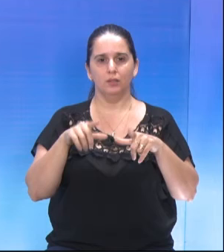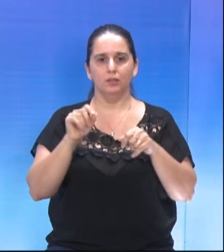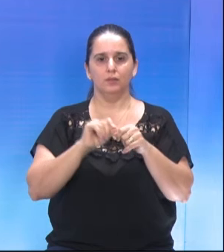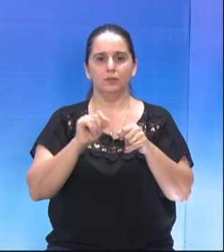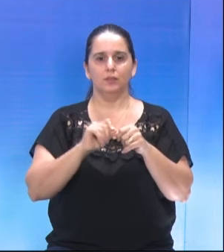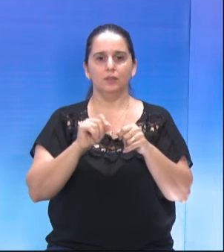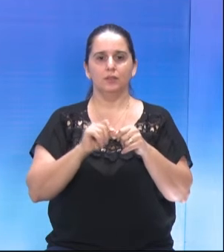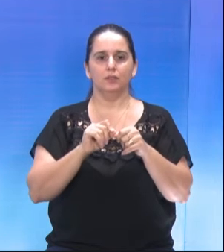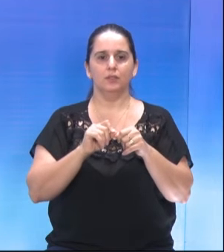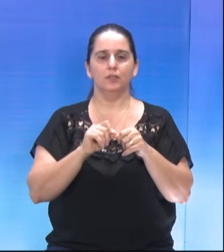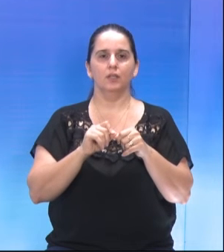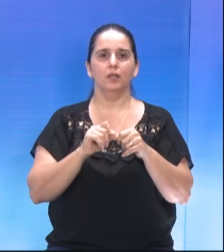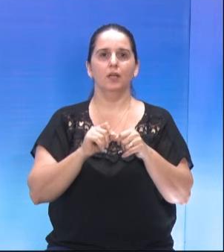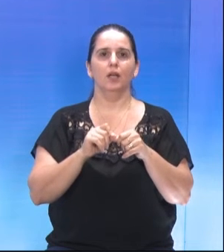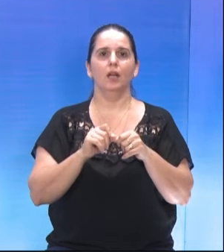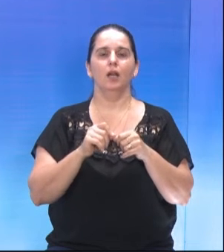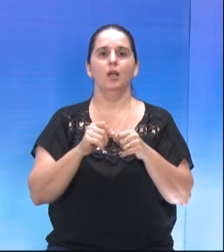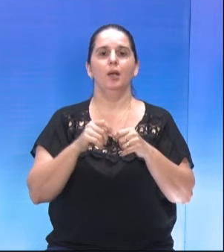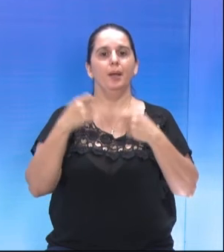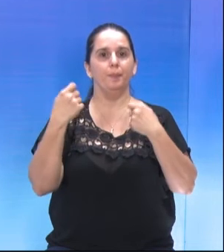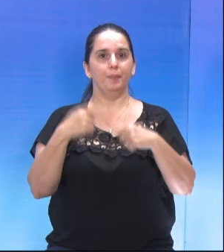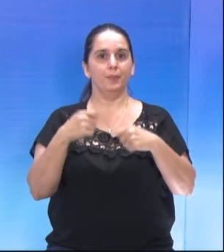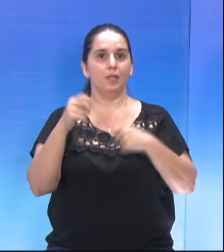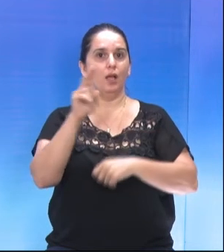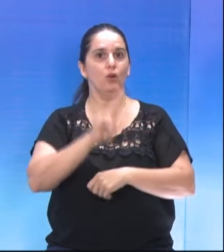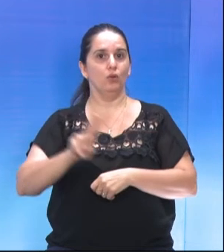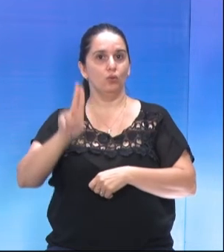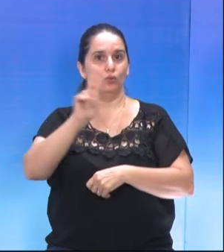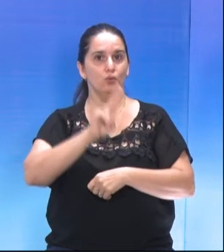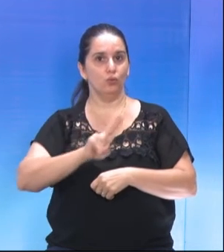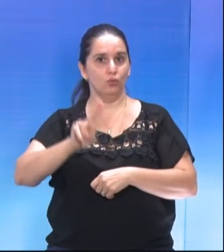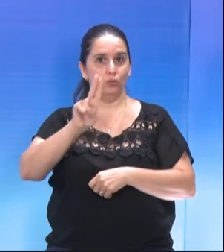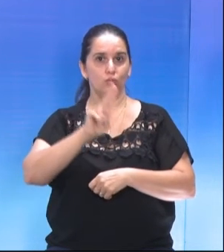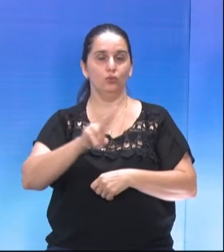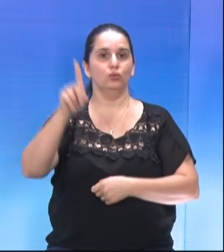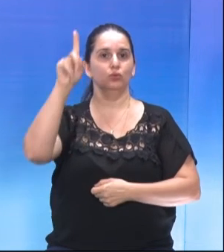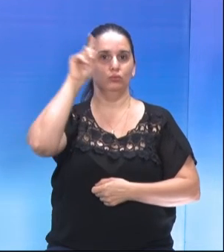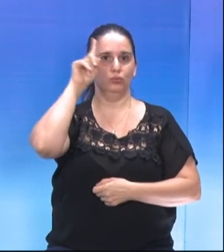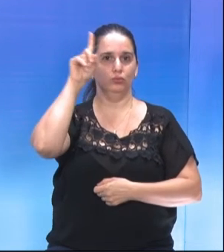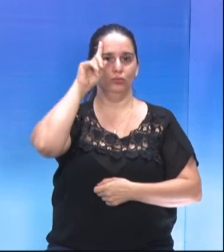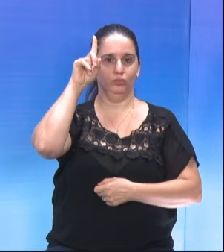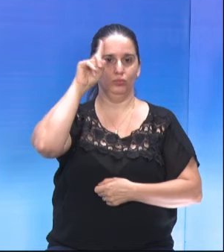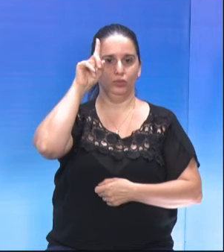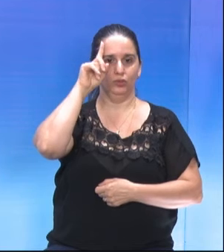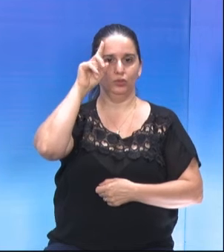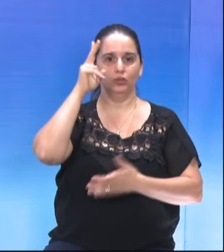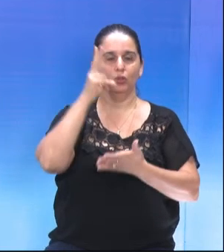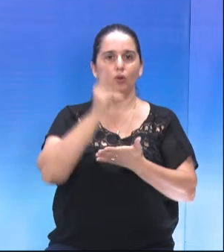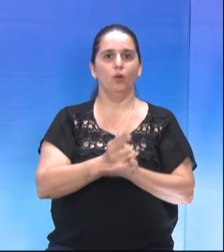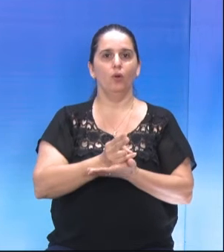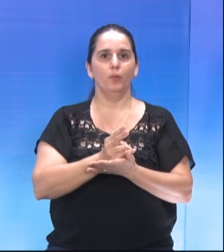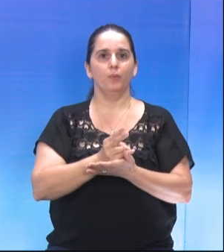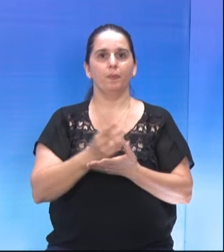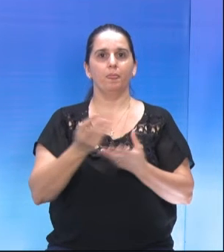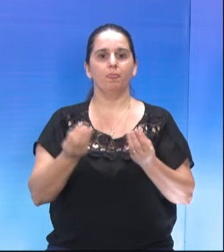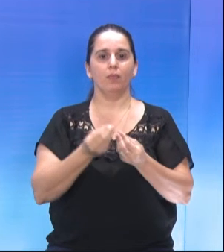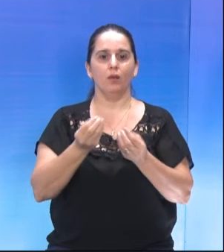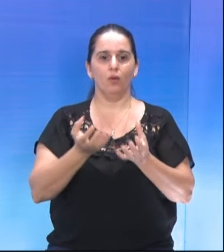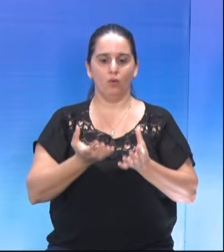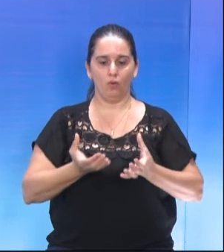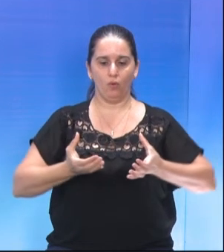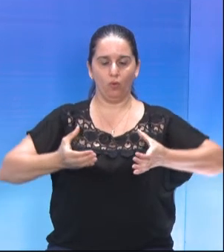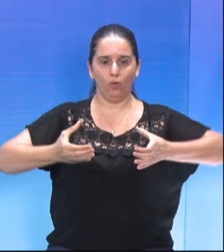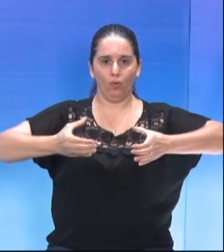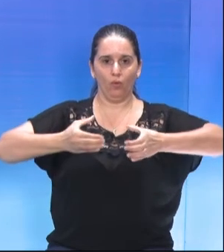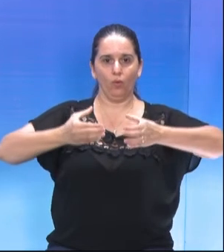faziam, eram com uma arte utilitária, ou seja, os seus trabalhos eles tinham uma utilidade. Nesse caso aí,